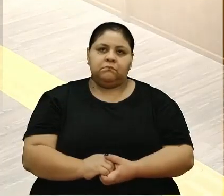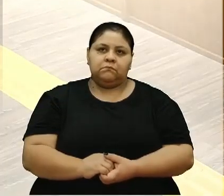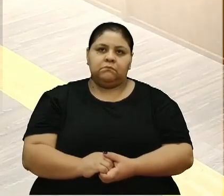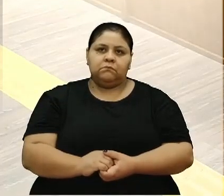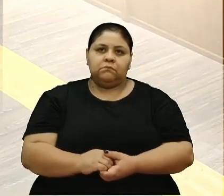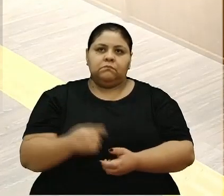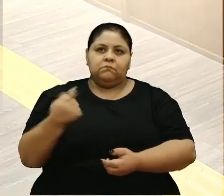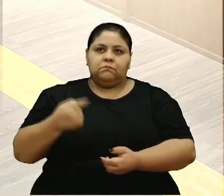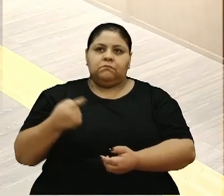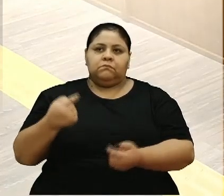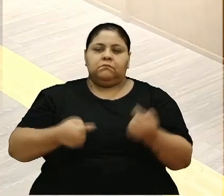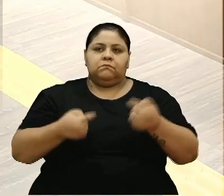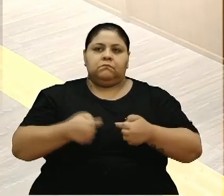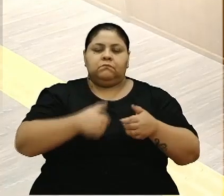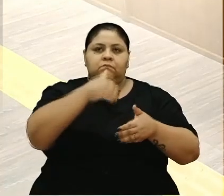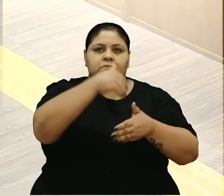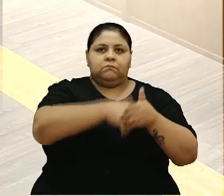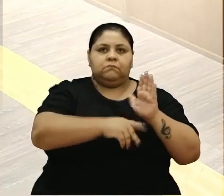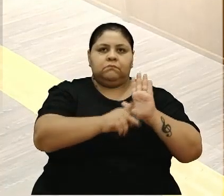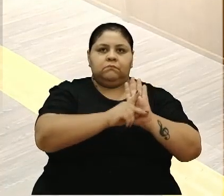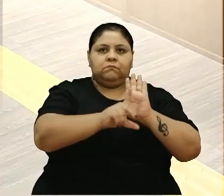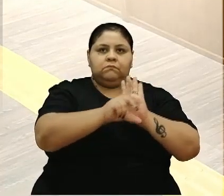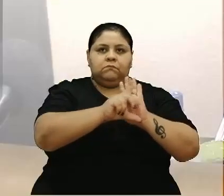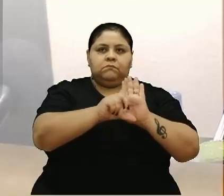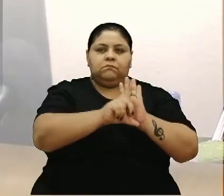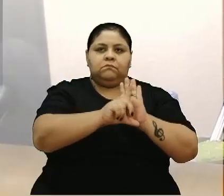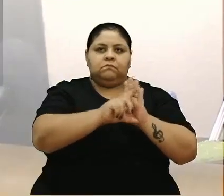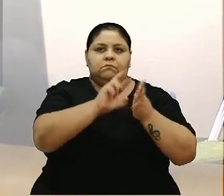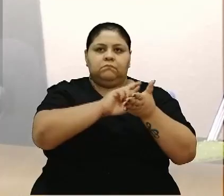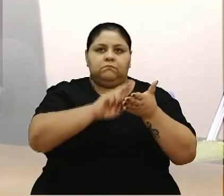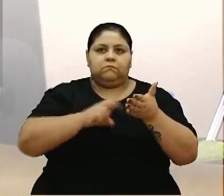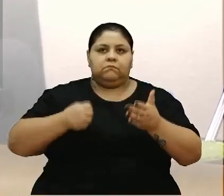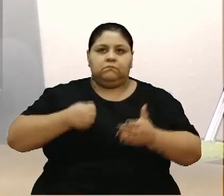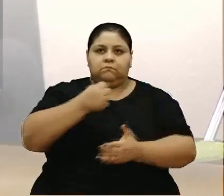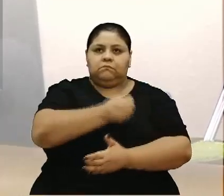Em segunda discussão e votação, o projeto de resolução número